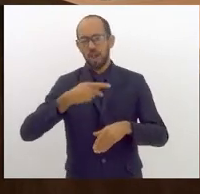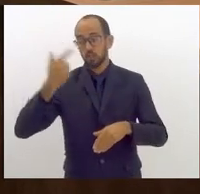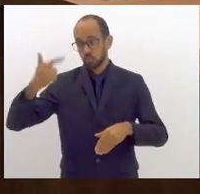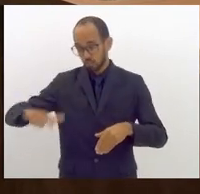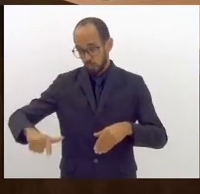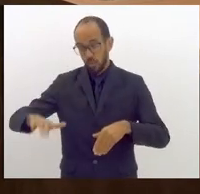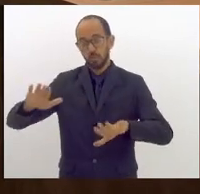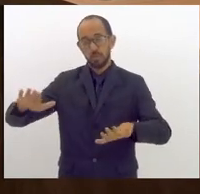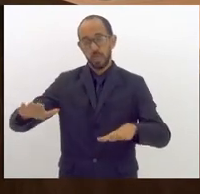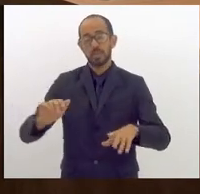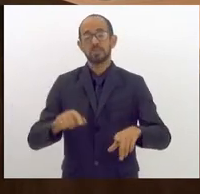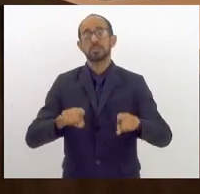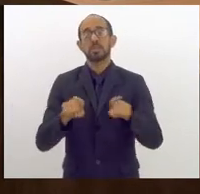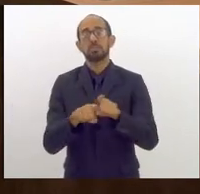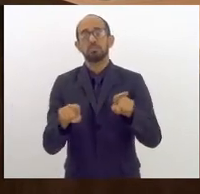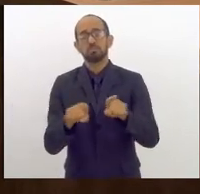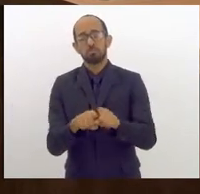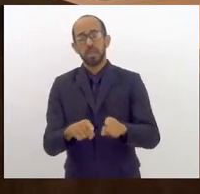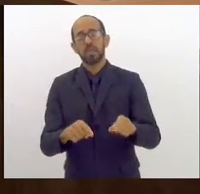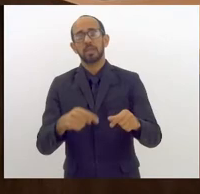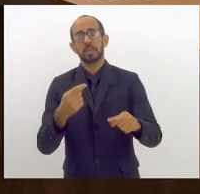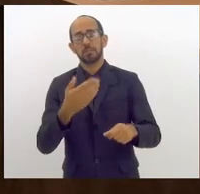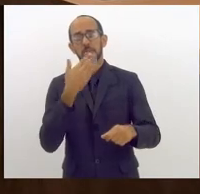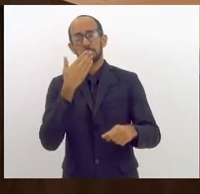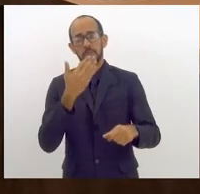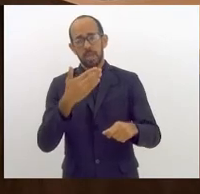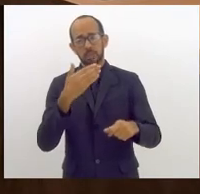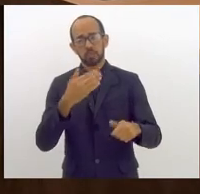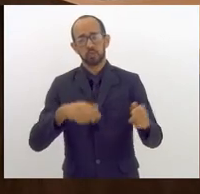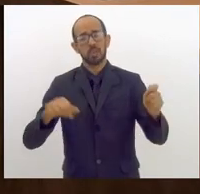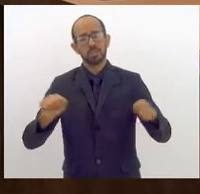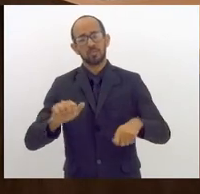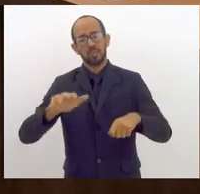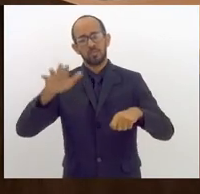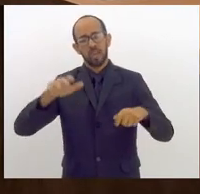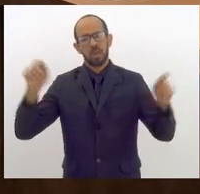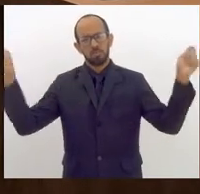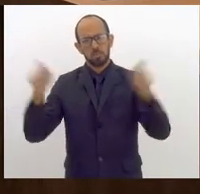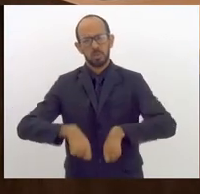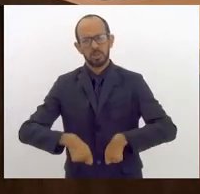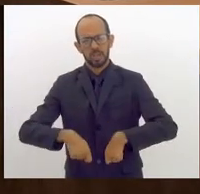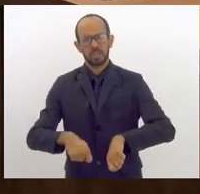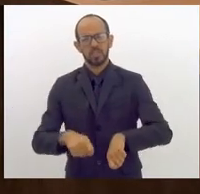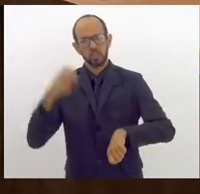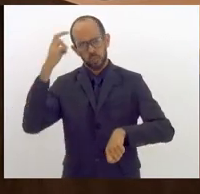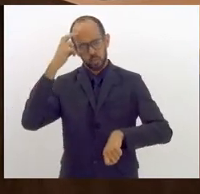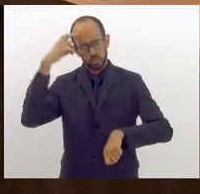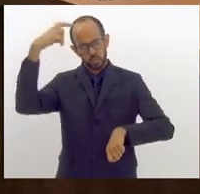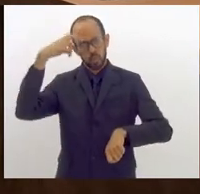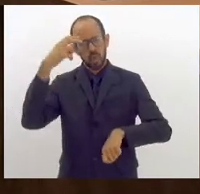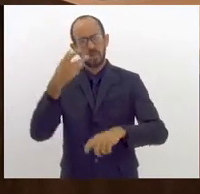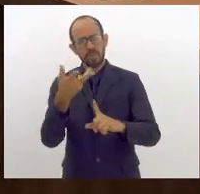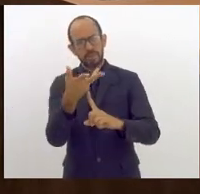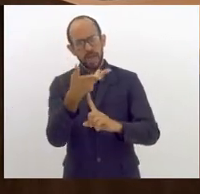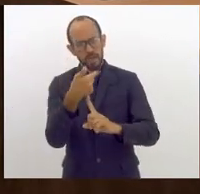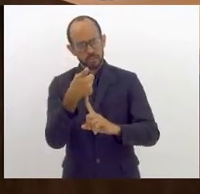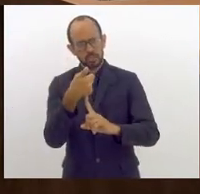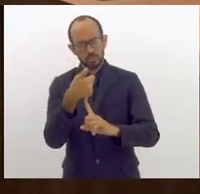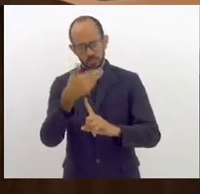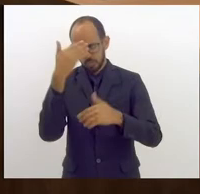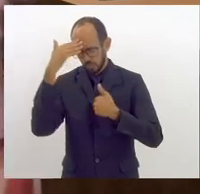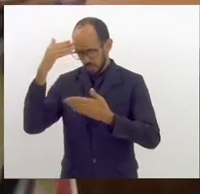Deputado waldeck Carneiro Mas também reivindica essa favela potência essa favela cultura essa favela arte muito obrigada